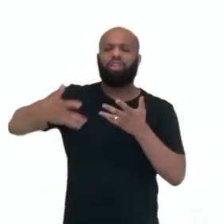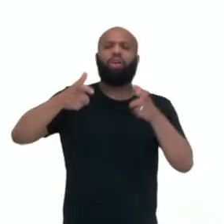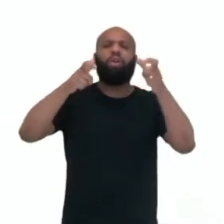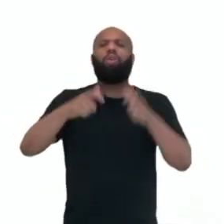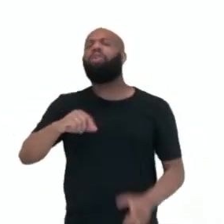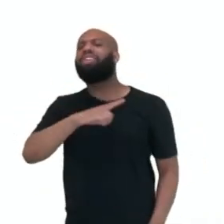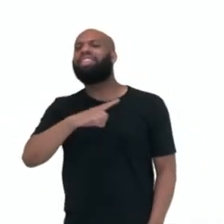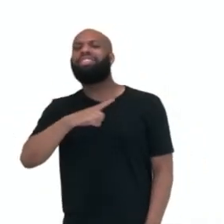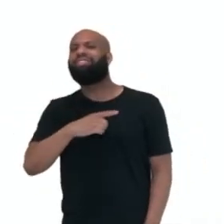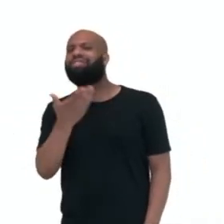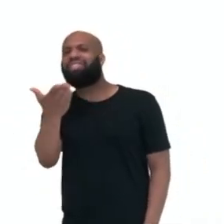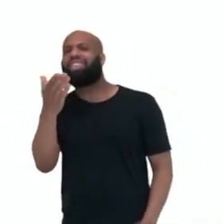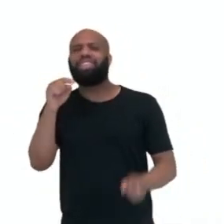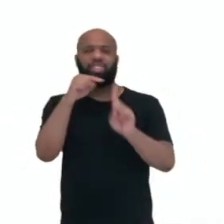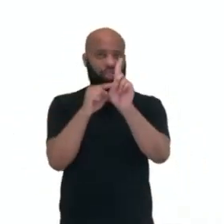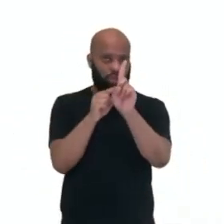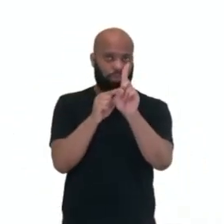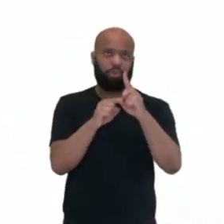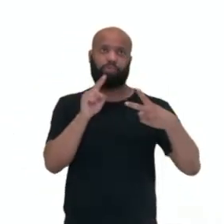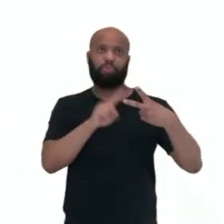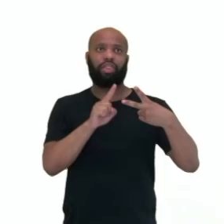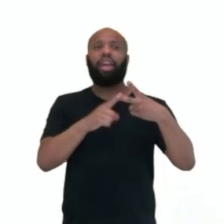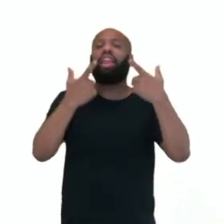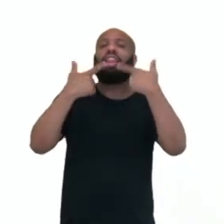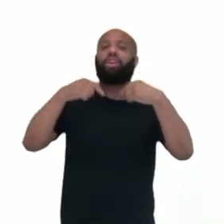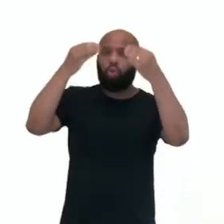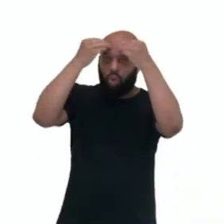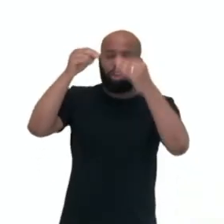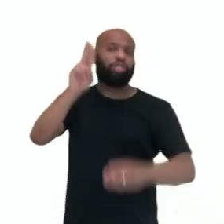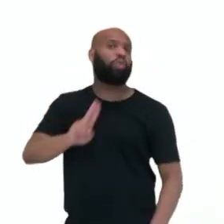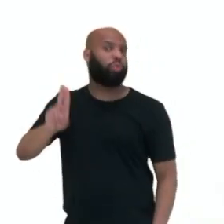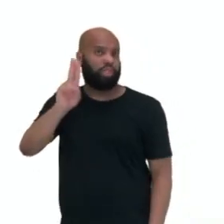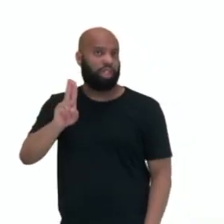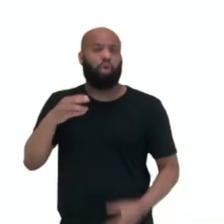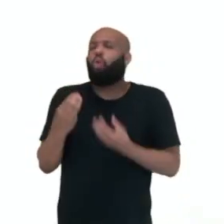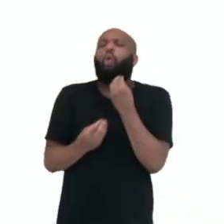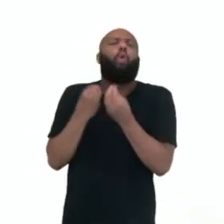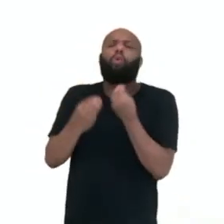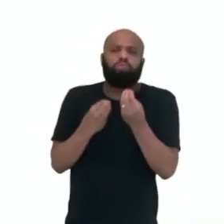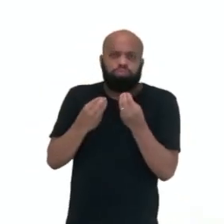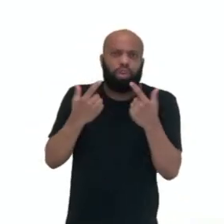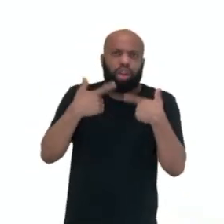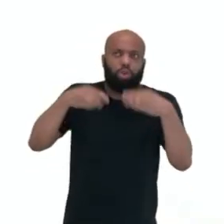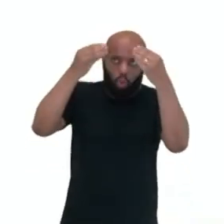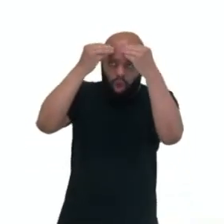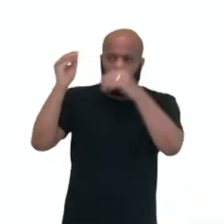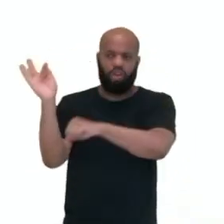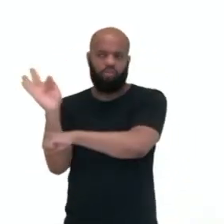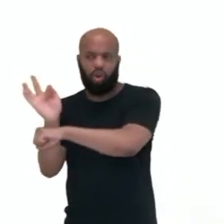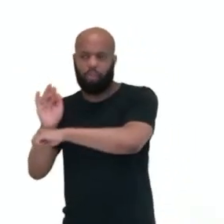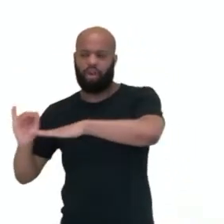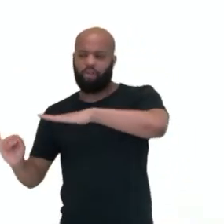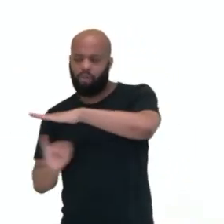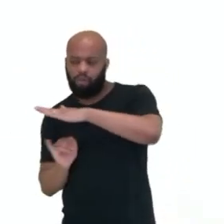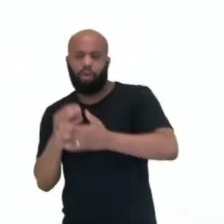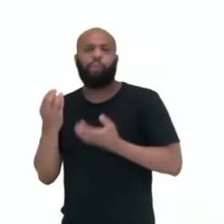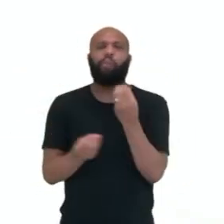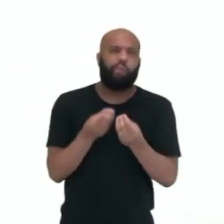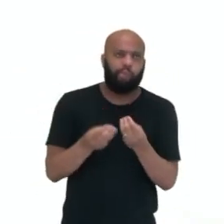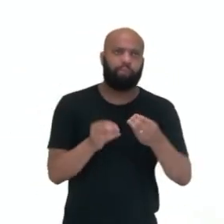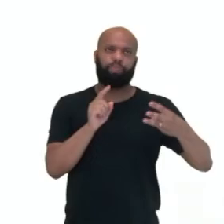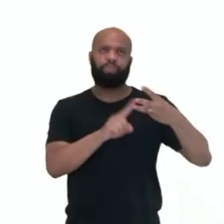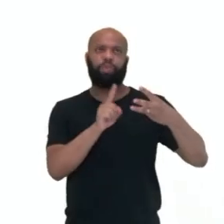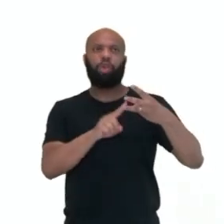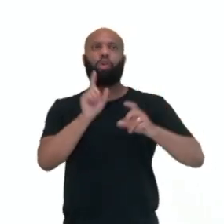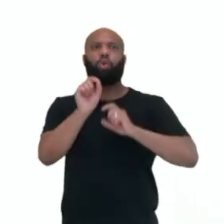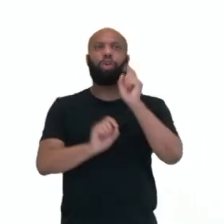aparece, onde que circula? Qual é a linguagem utilizada? Como que é essa linguagem? Ela é mais formal, mais informal? Como é que ela é?